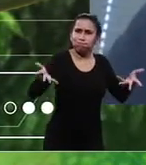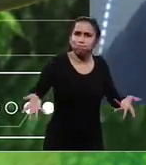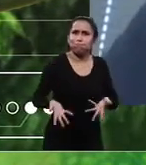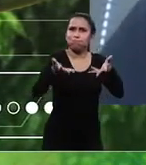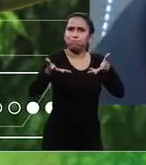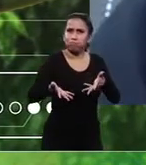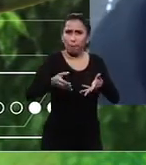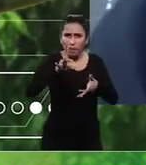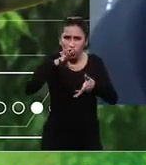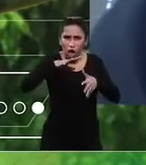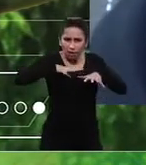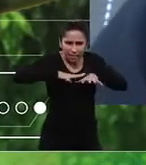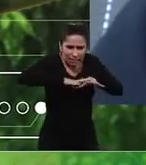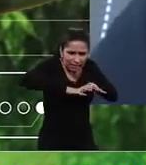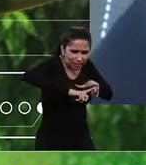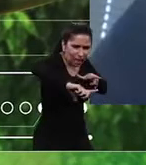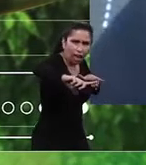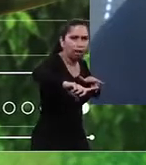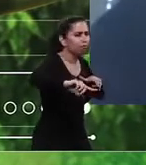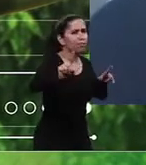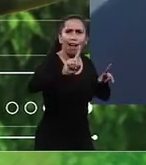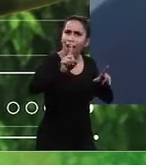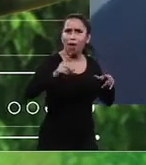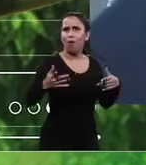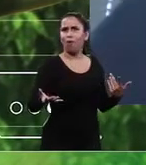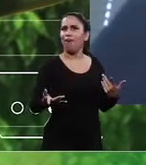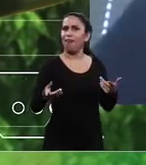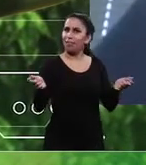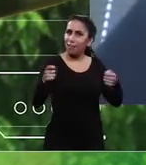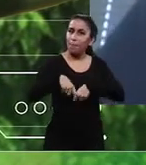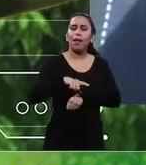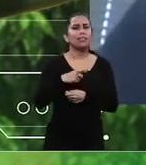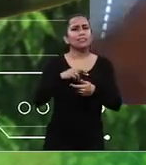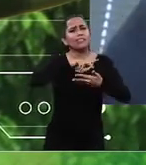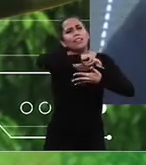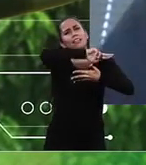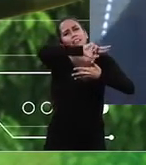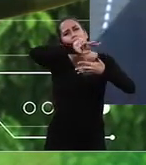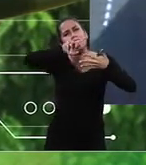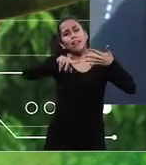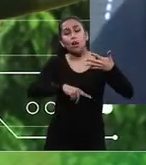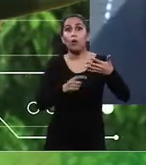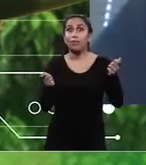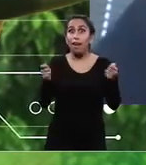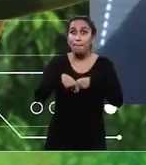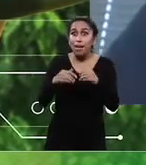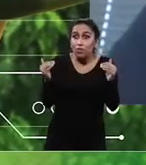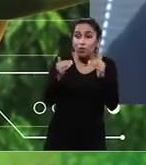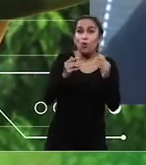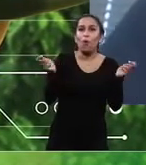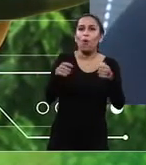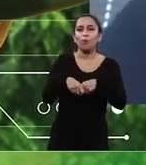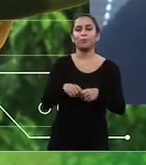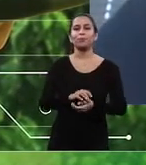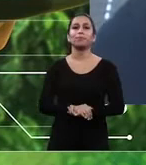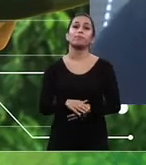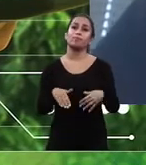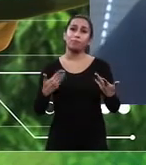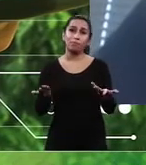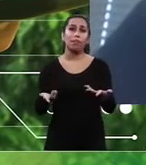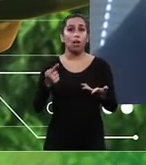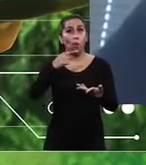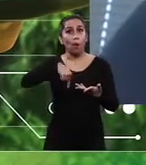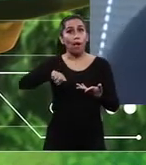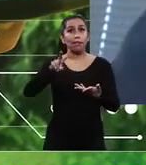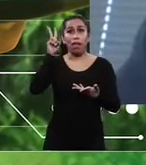pelo contrário, apontando para a produtividade, que foi o que aconteceu nos últimos anos. Né, e eu acho que essa narrativa ela é muito importante da gente